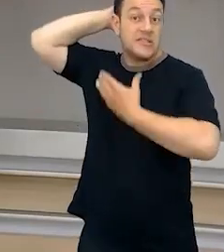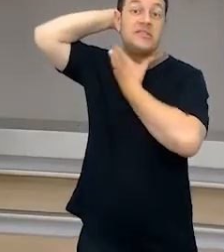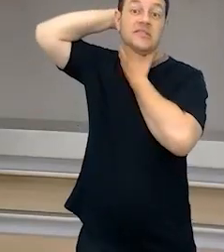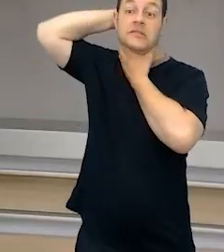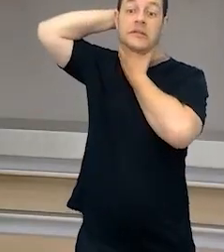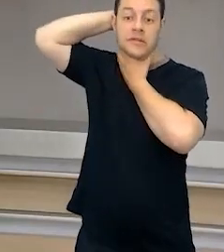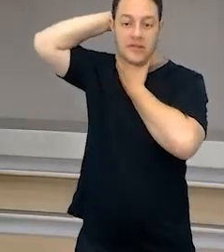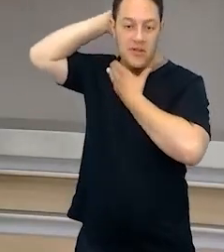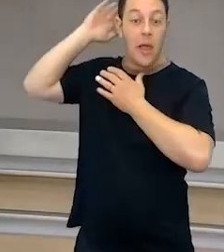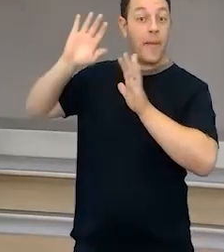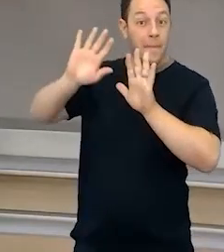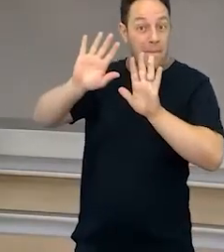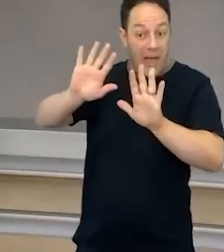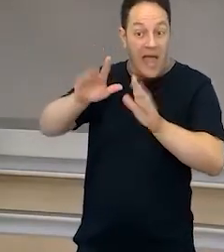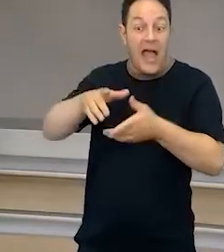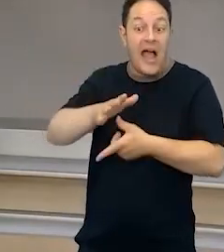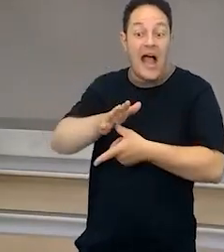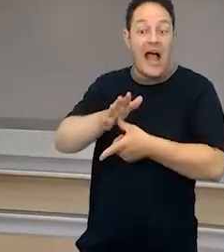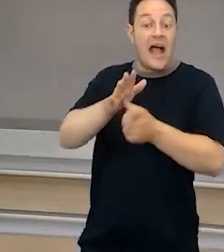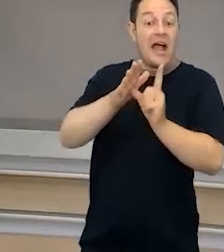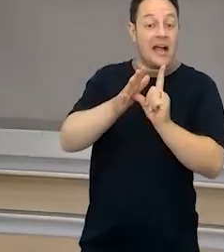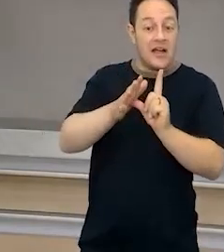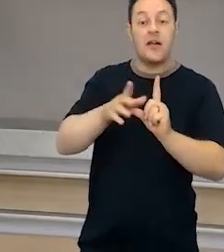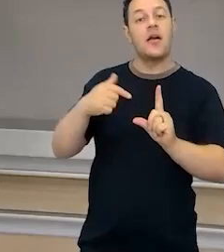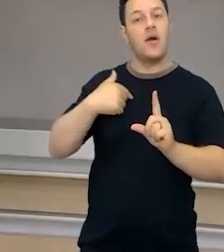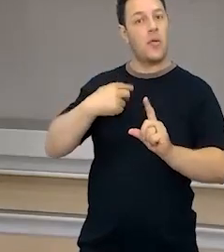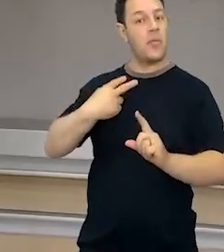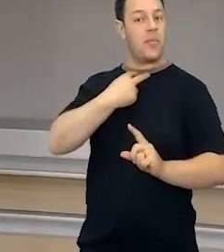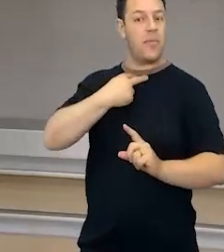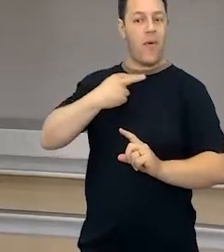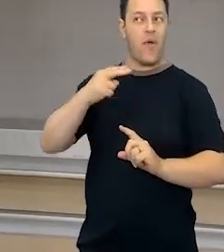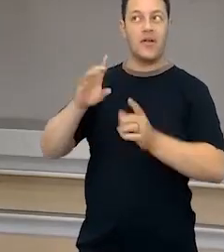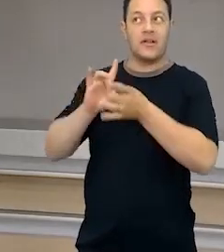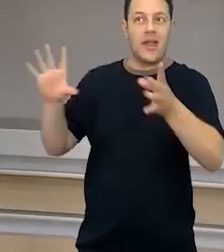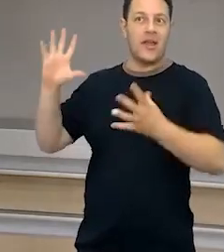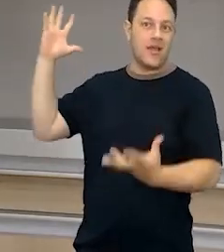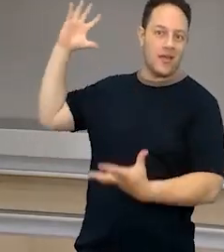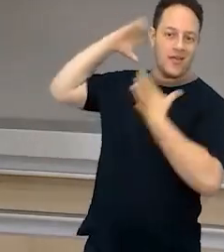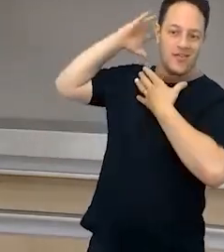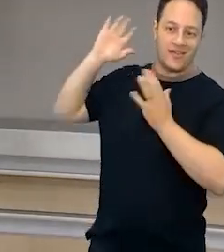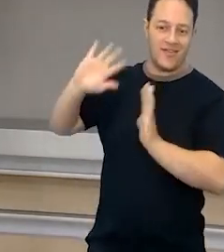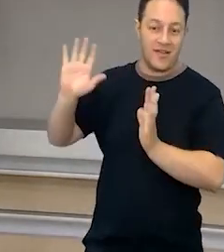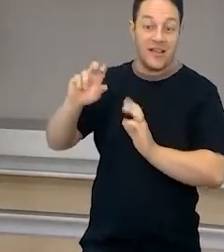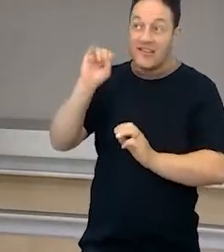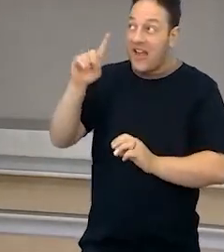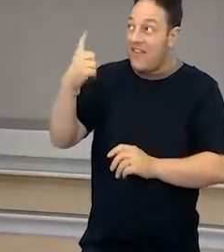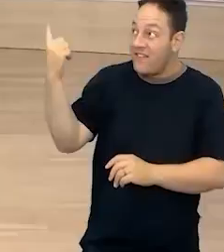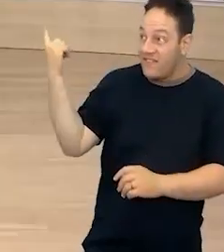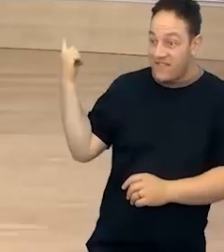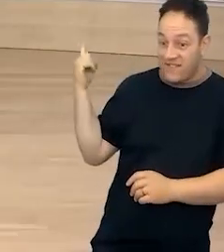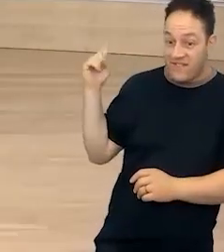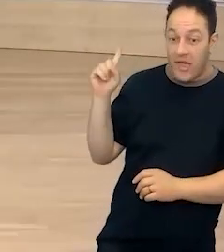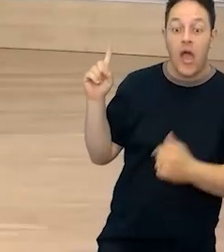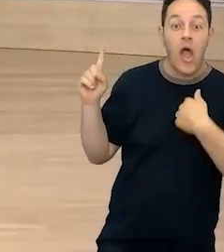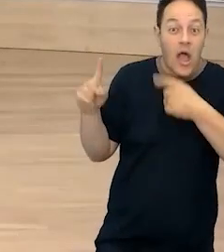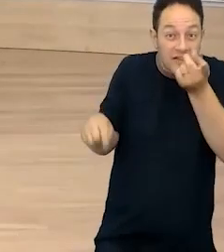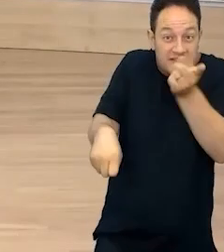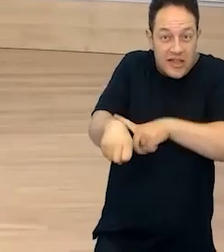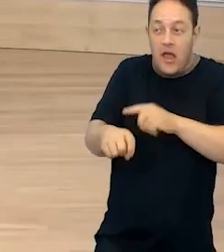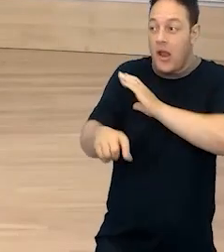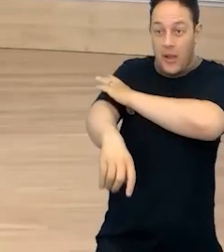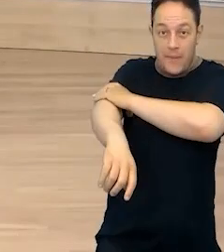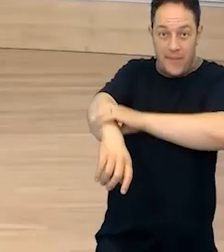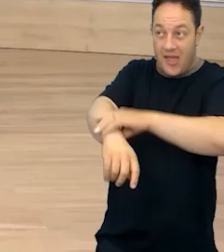Certo. Né? Só que antes dela fazer isso, eu não deixo ela chegar nesse ponto. Então, na hora que ela estiver vindo, eu seguro o